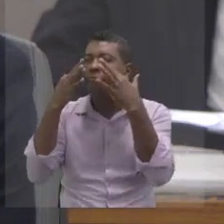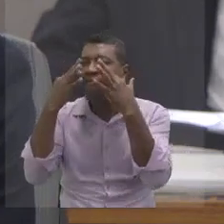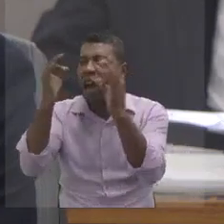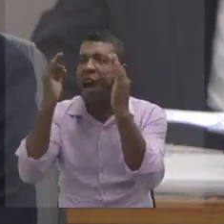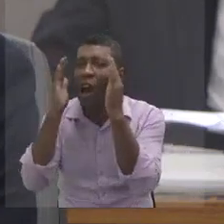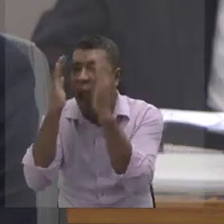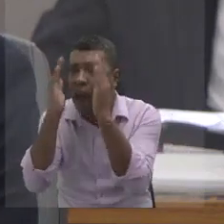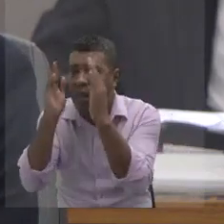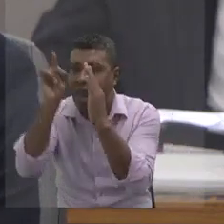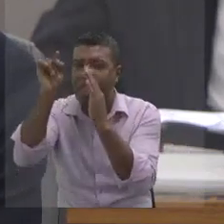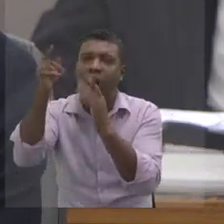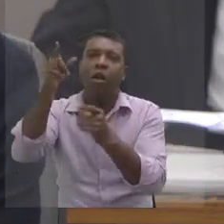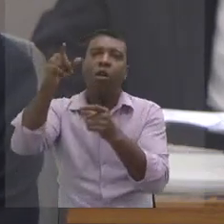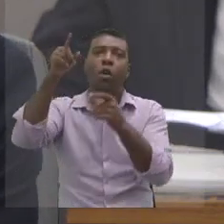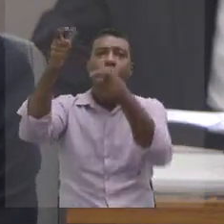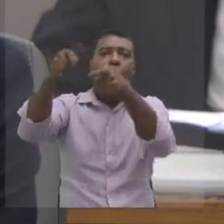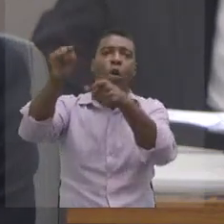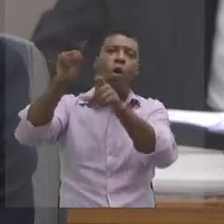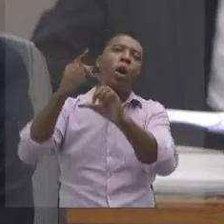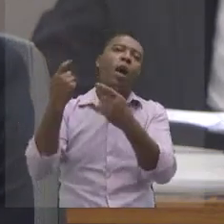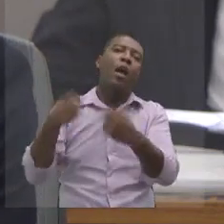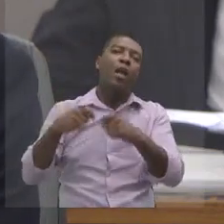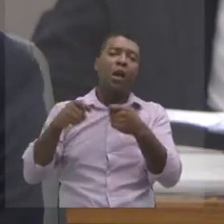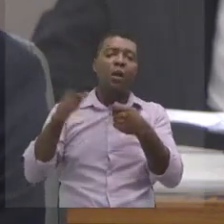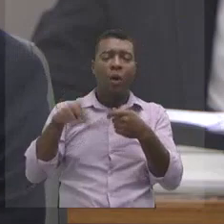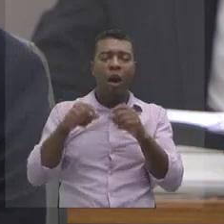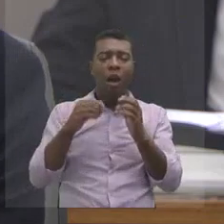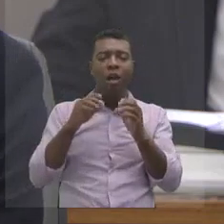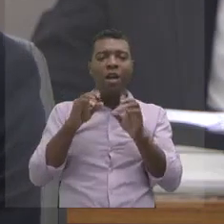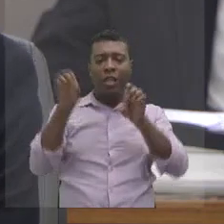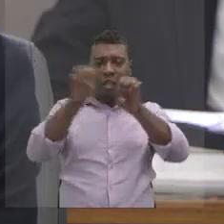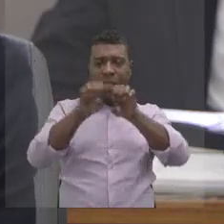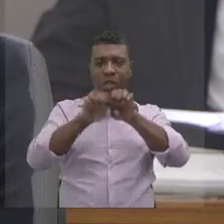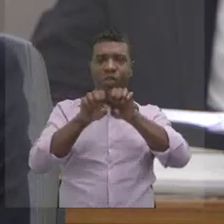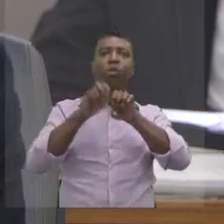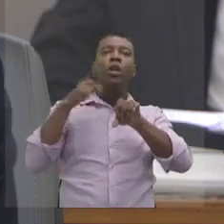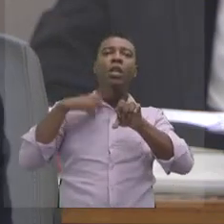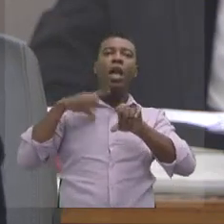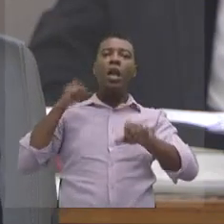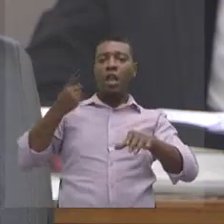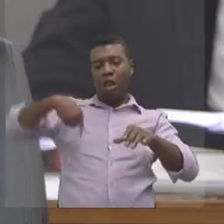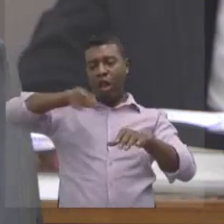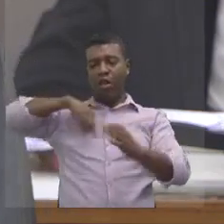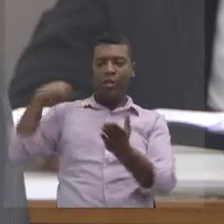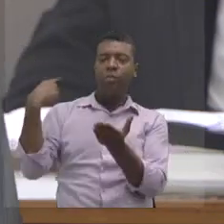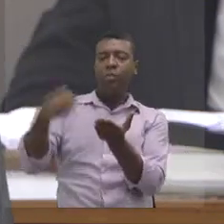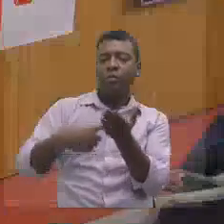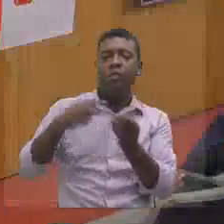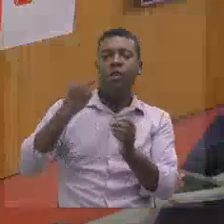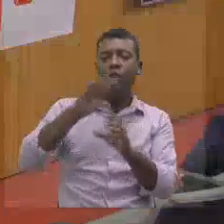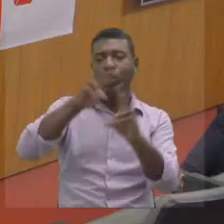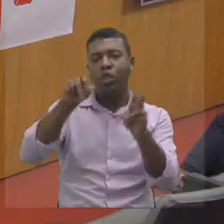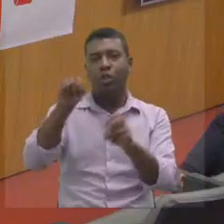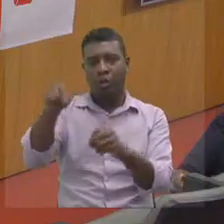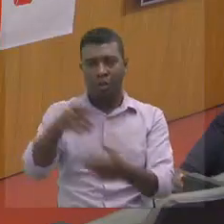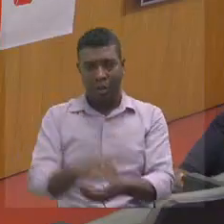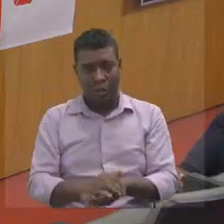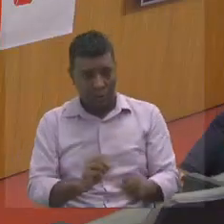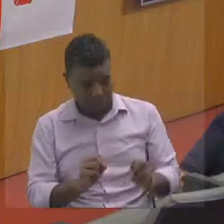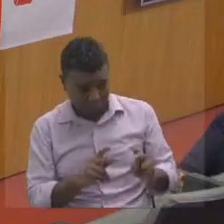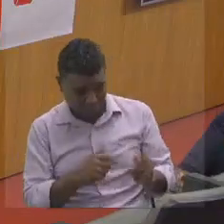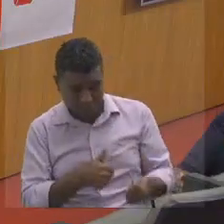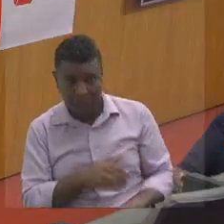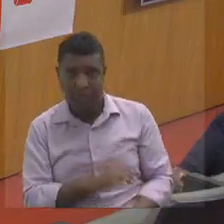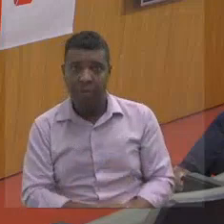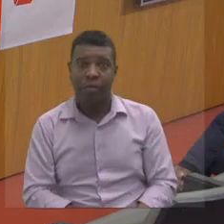abre né o leque de oportunidade de desenvolvimento então tem o nosso compromisso em relação a essa agenda aqui Quero